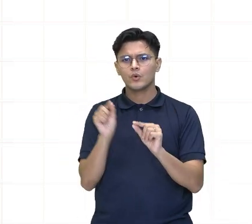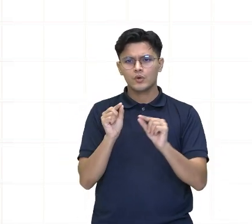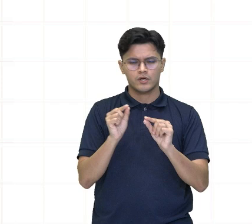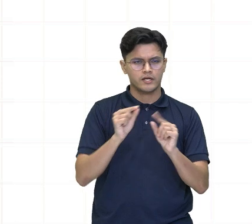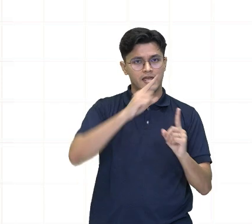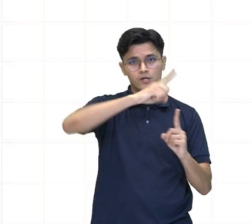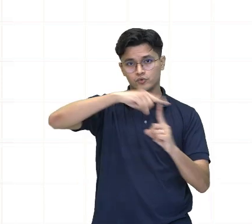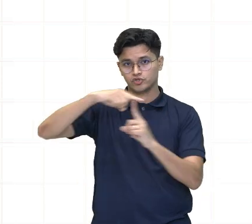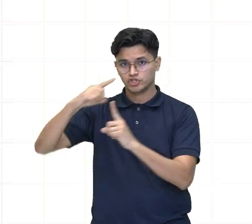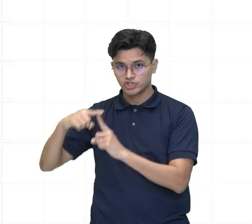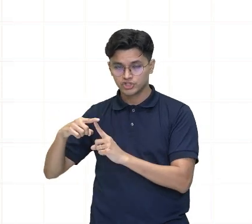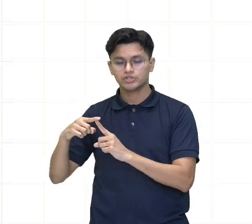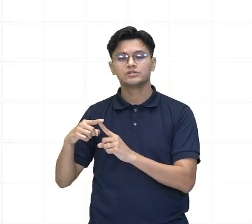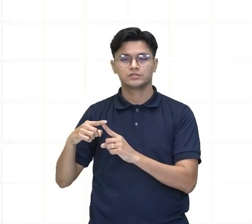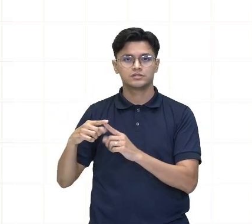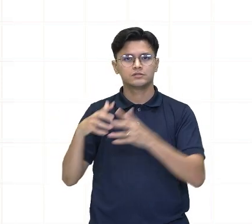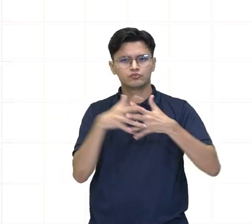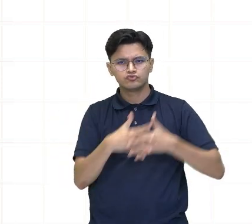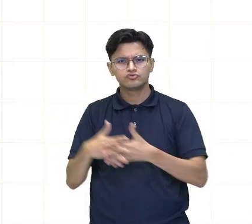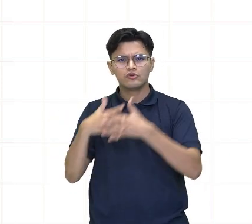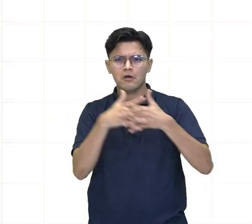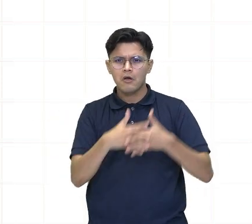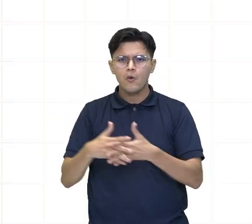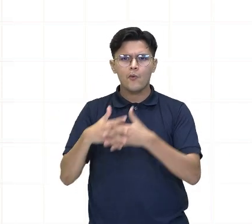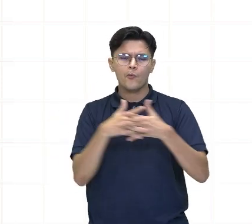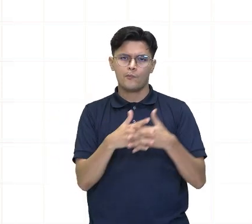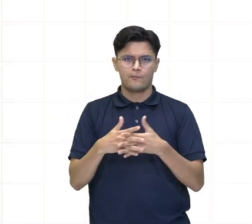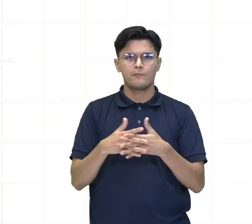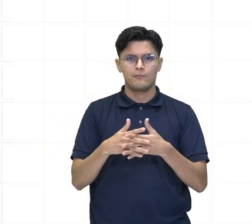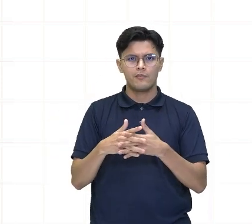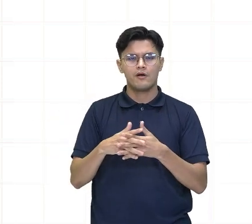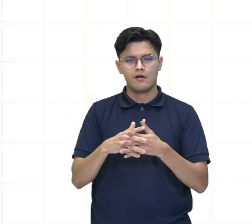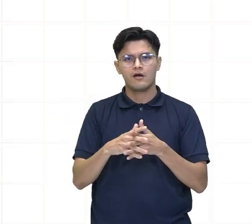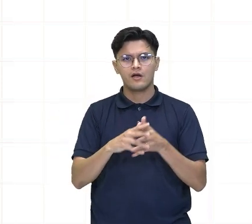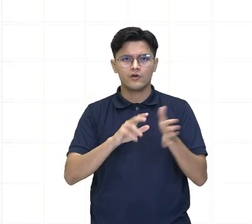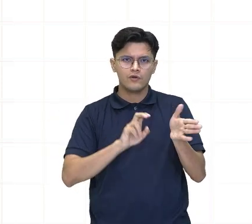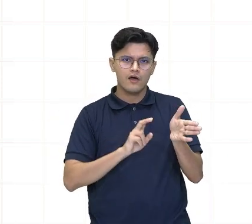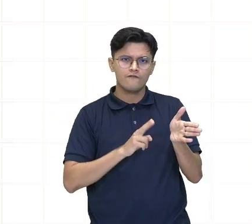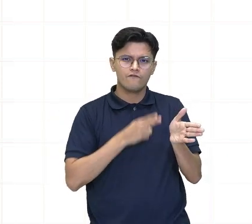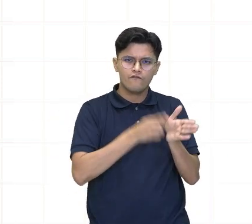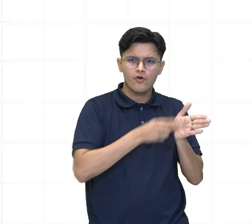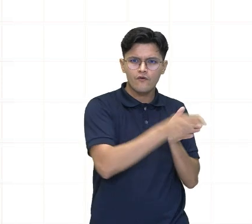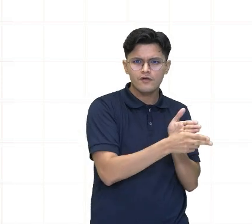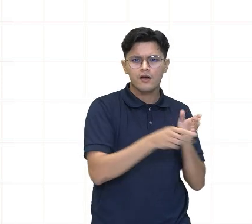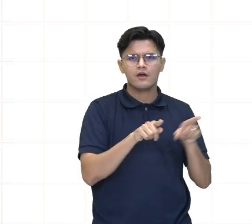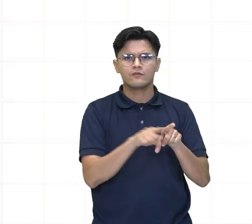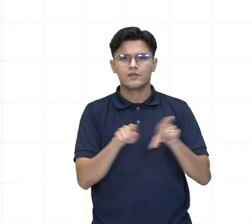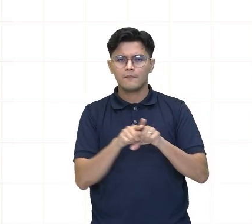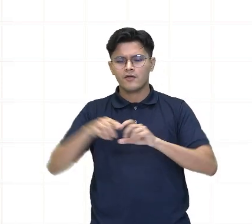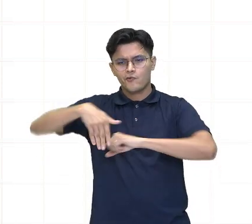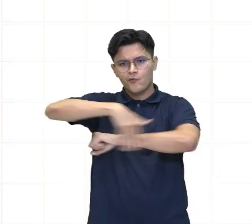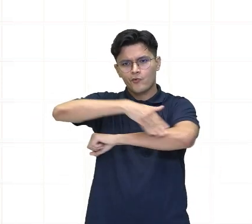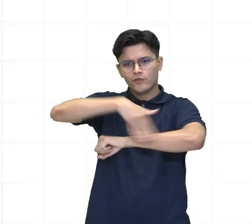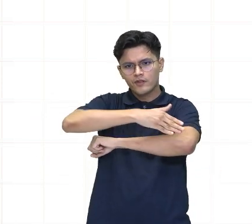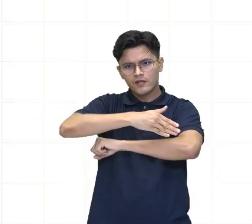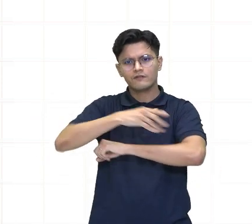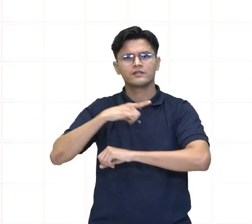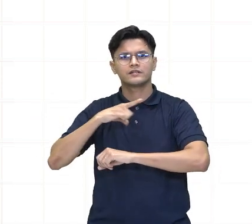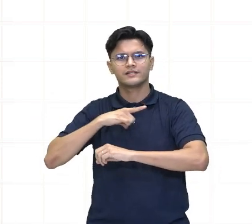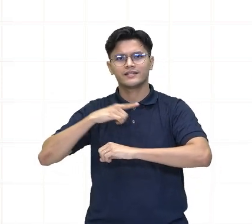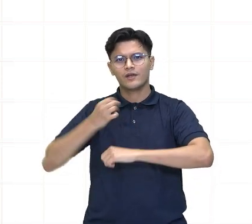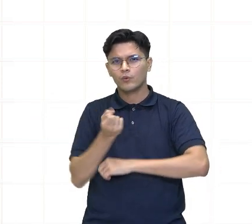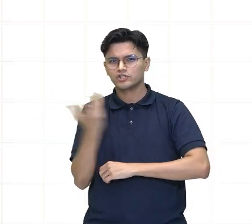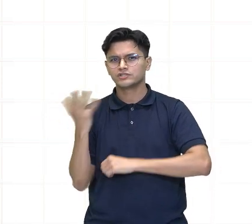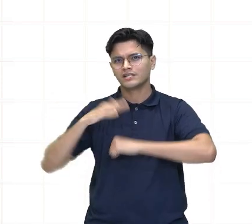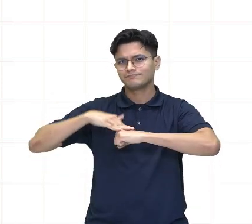de transporte, né, ferroviário, rodoviário, eles vão se concentrar ali na região mais ao sul ou